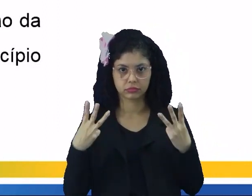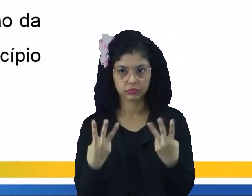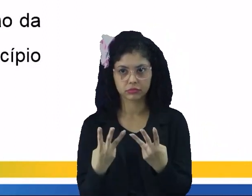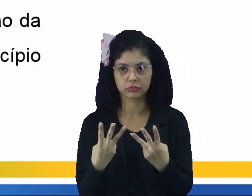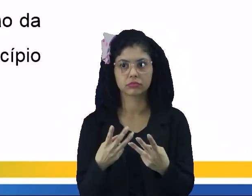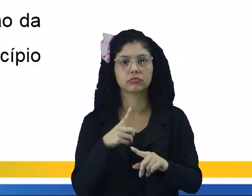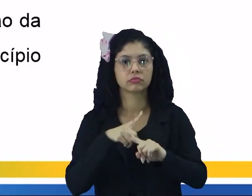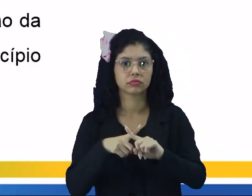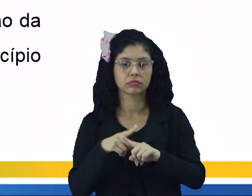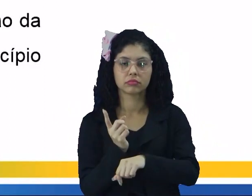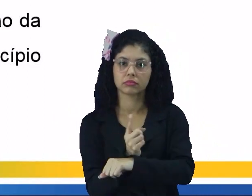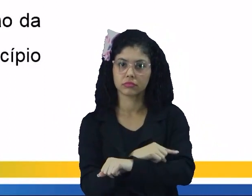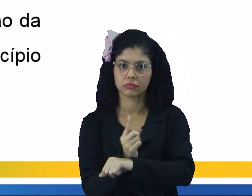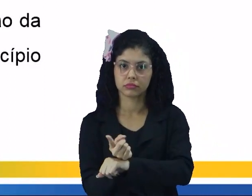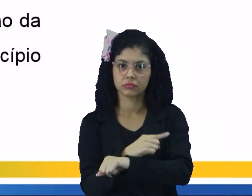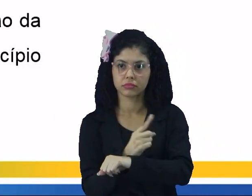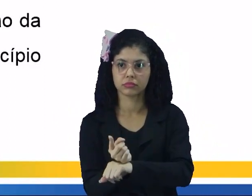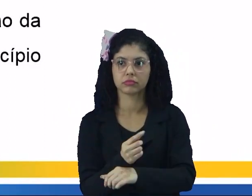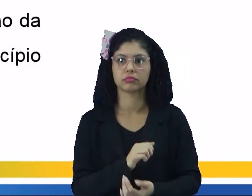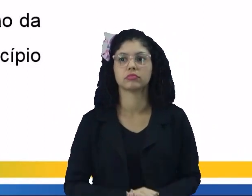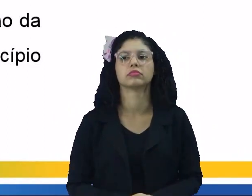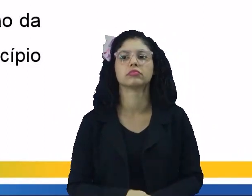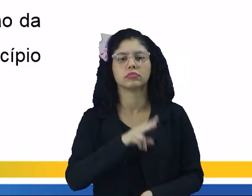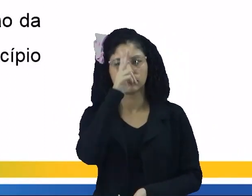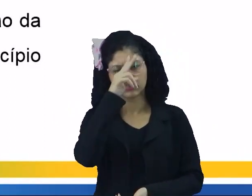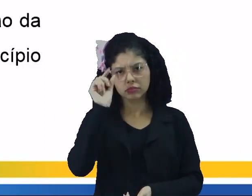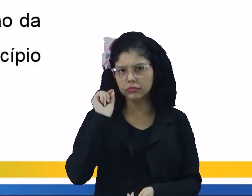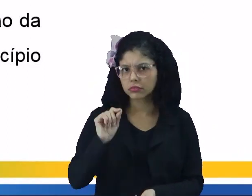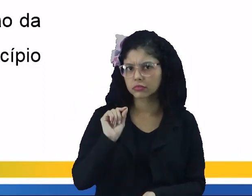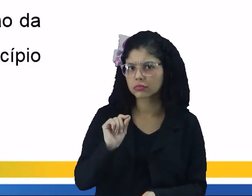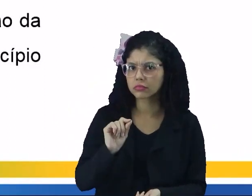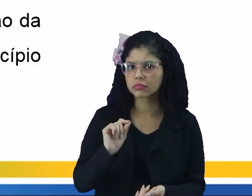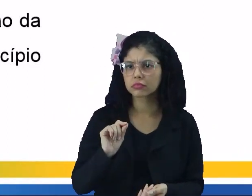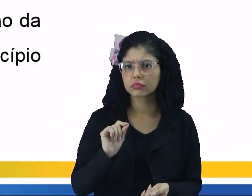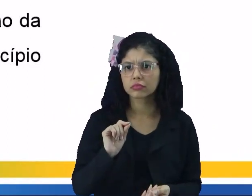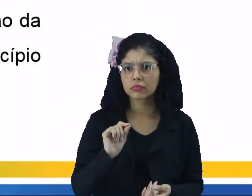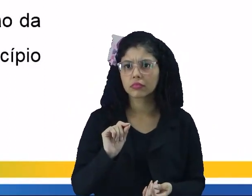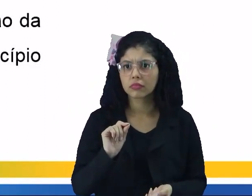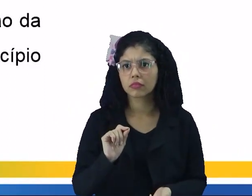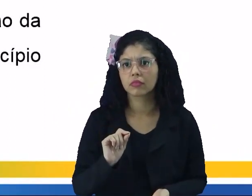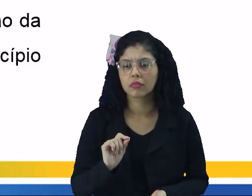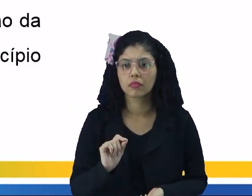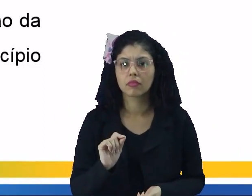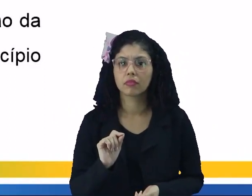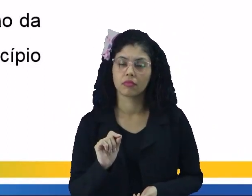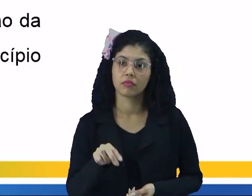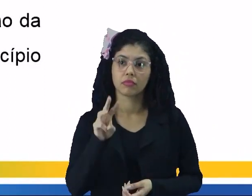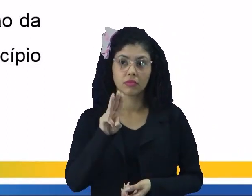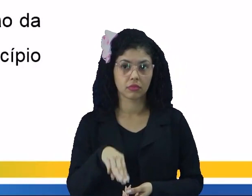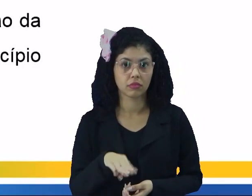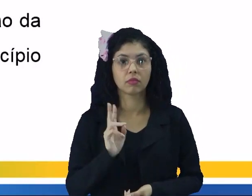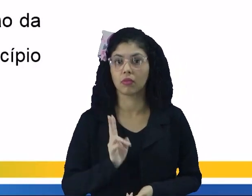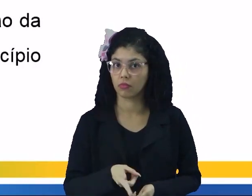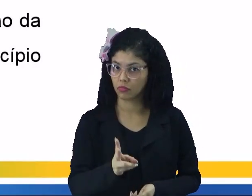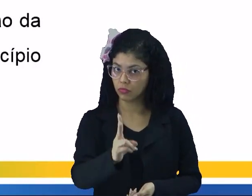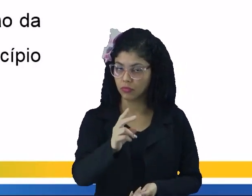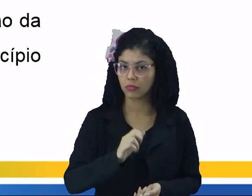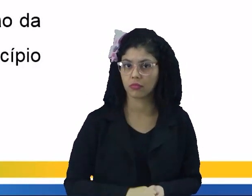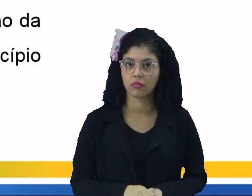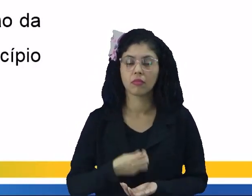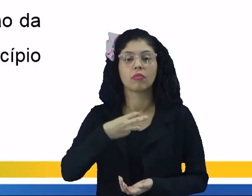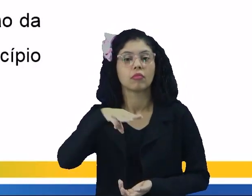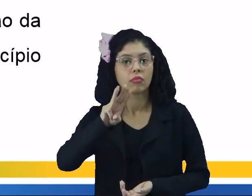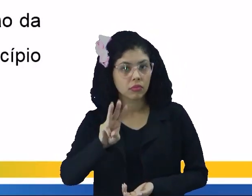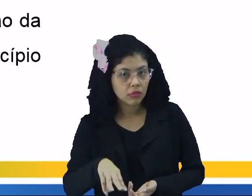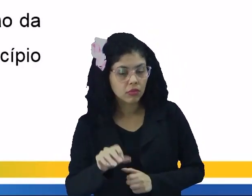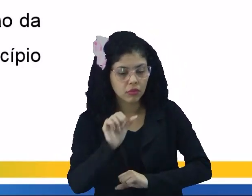massa vezes A. Lembrando, pessoal, que nessa fórmula a massa, o m, é constante.